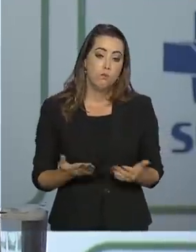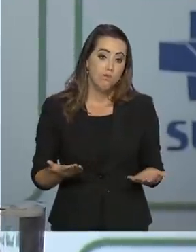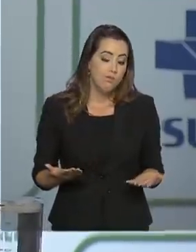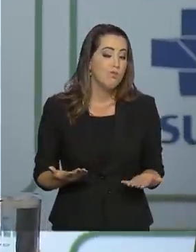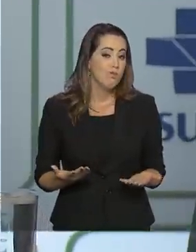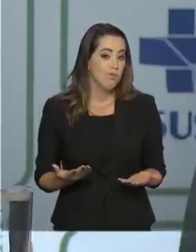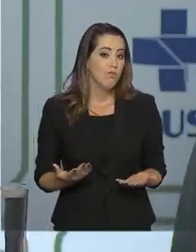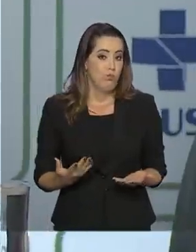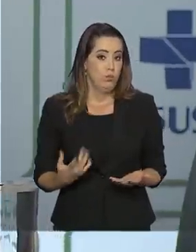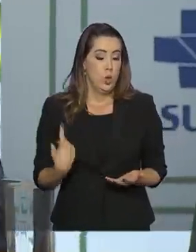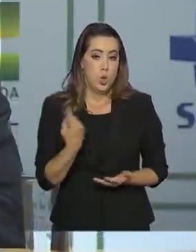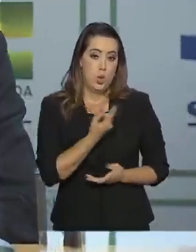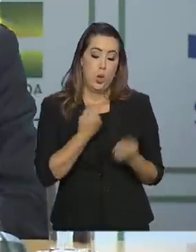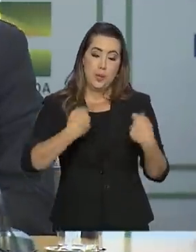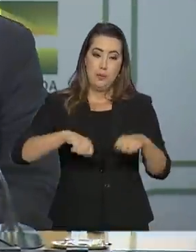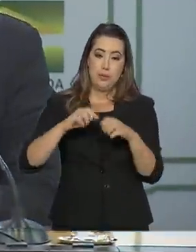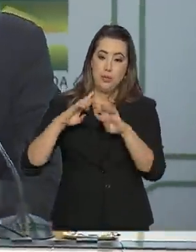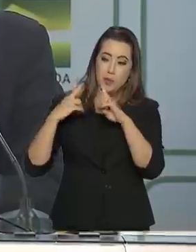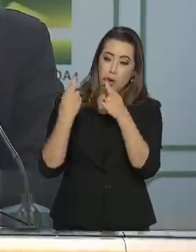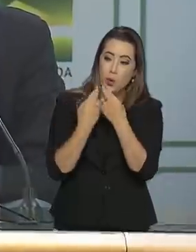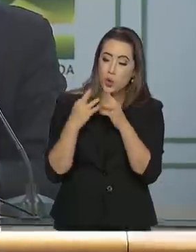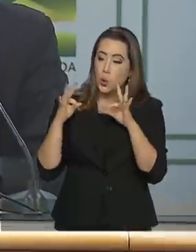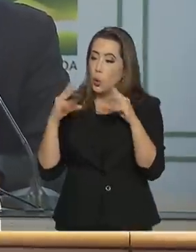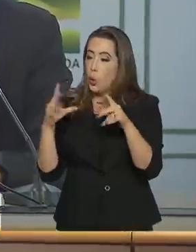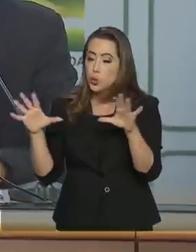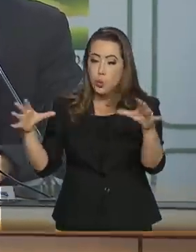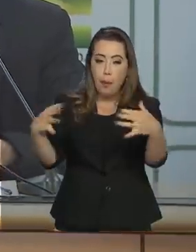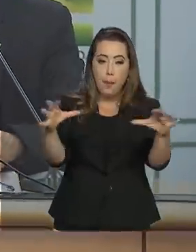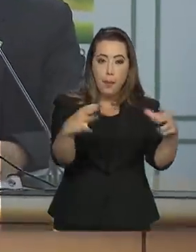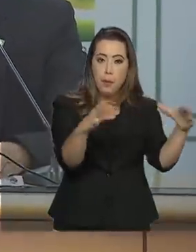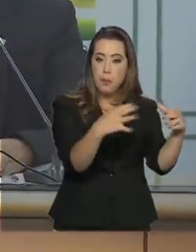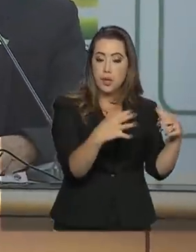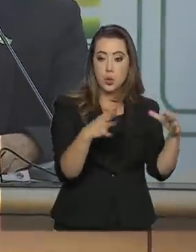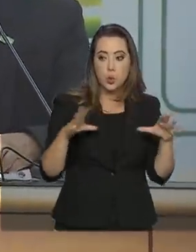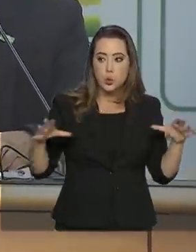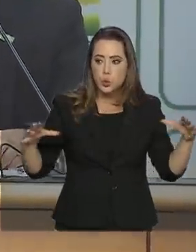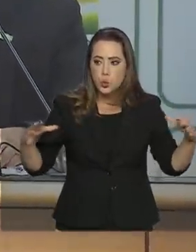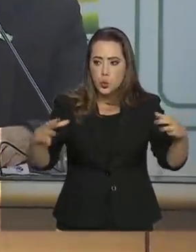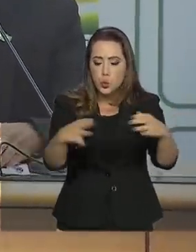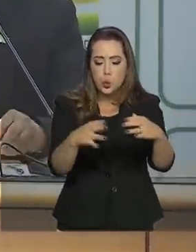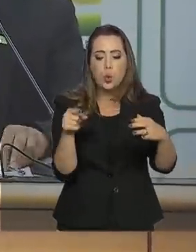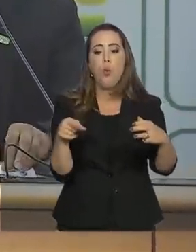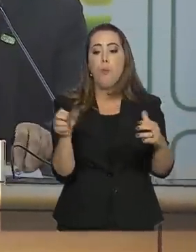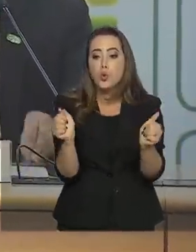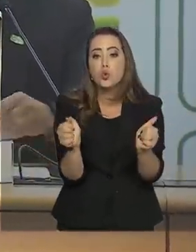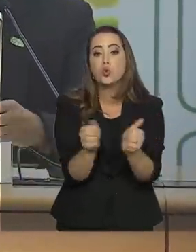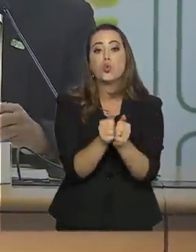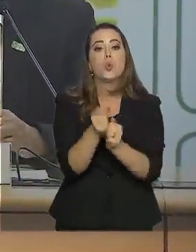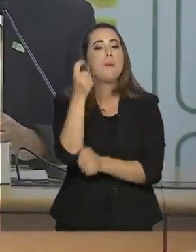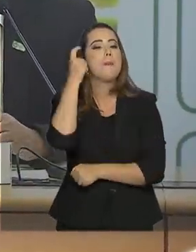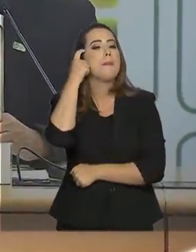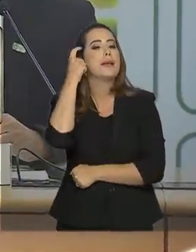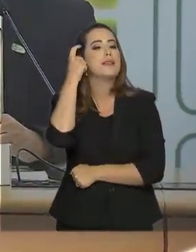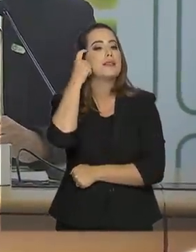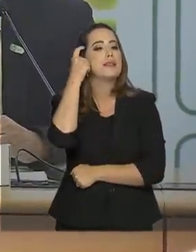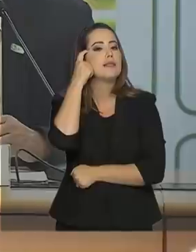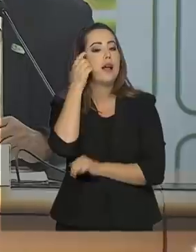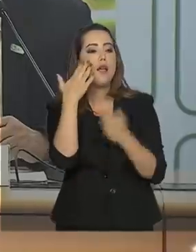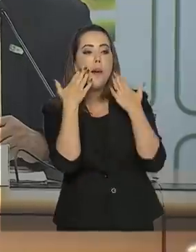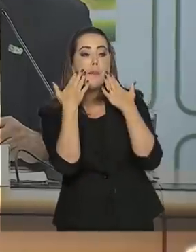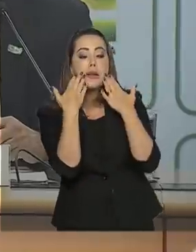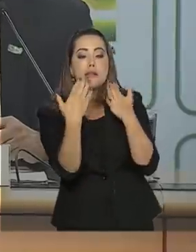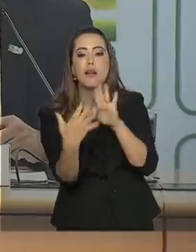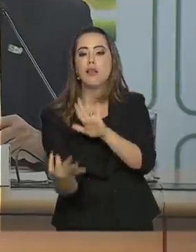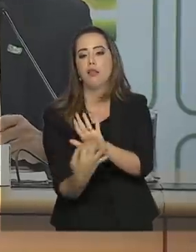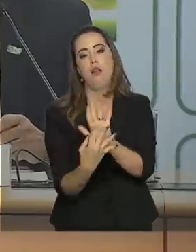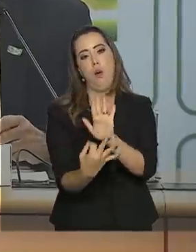reunir todos, dar o papel de cada um, colocar todos para juntos pensarem e exporem os seus